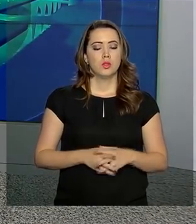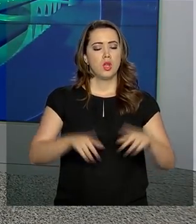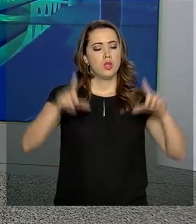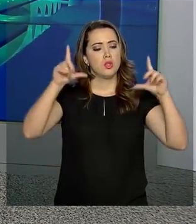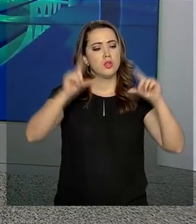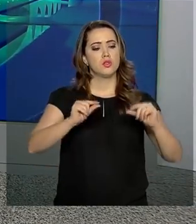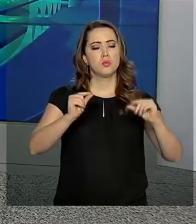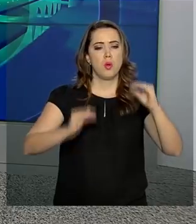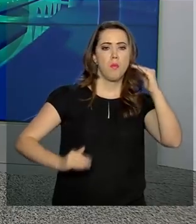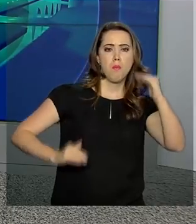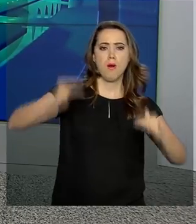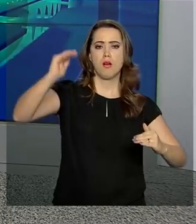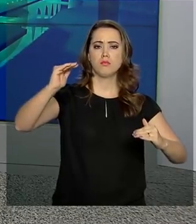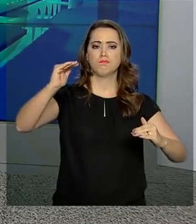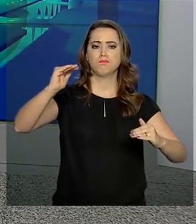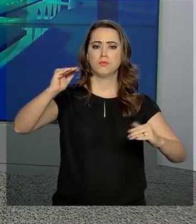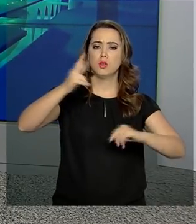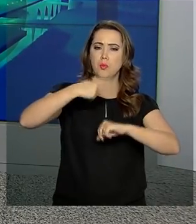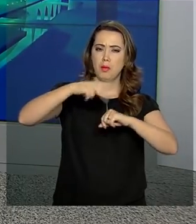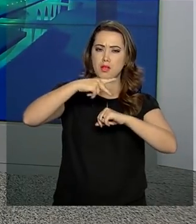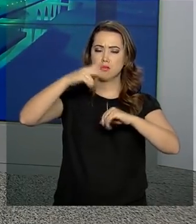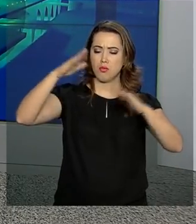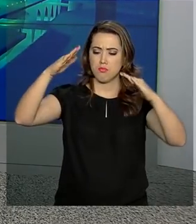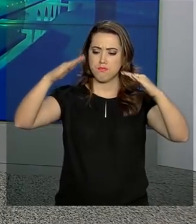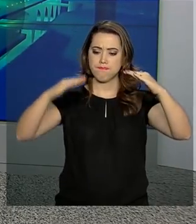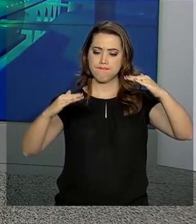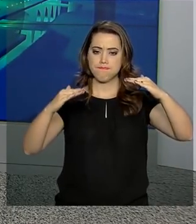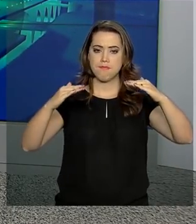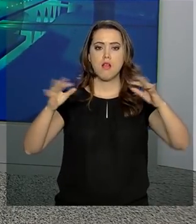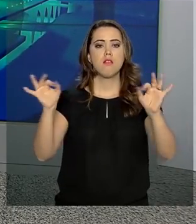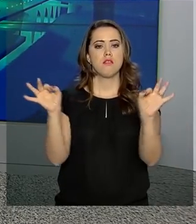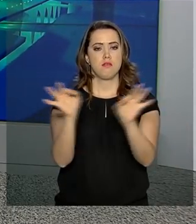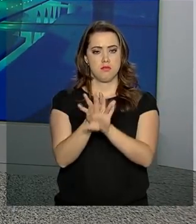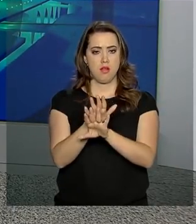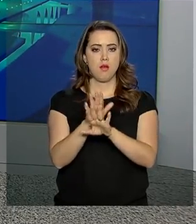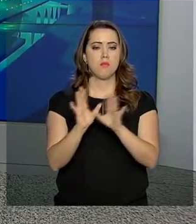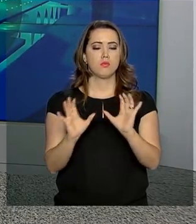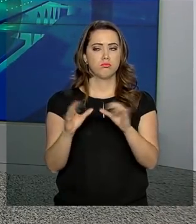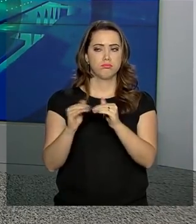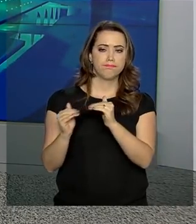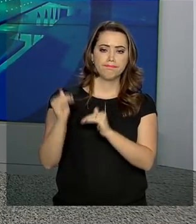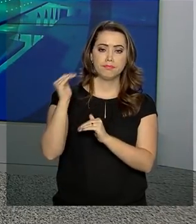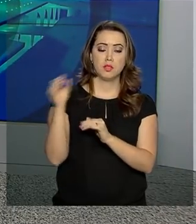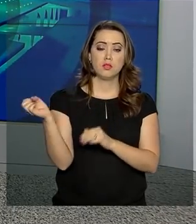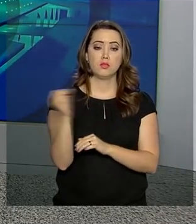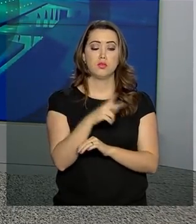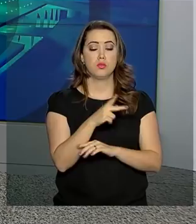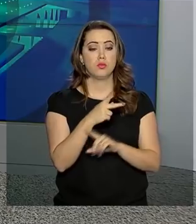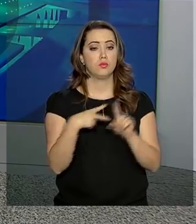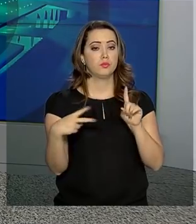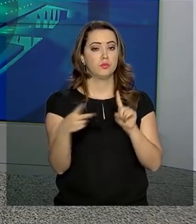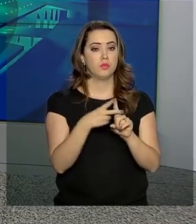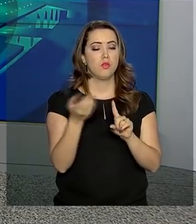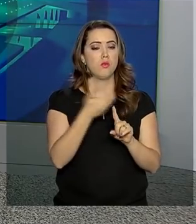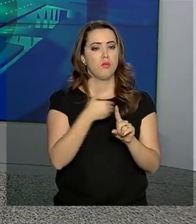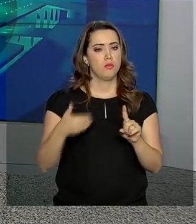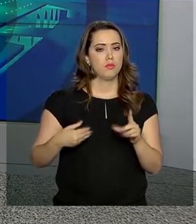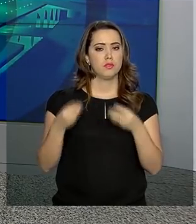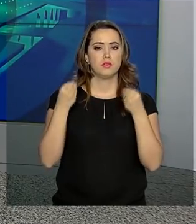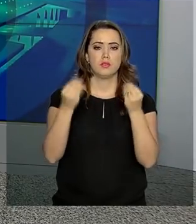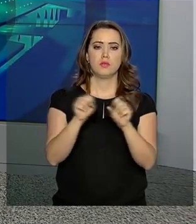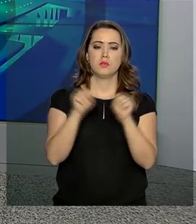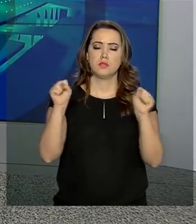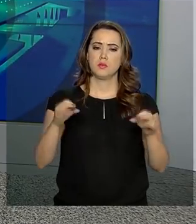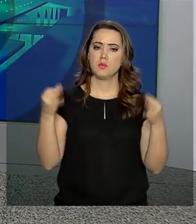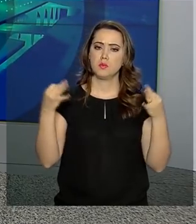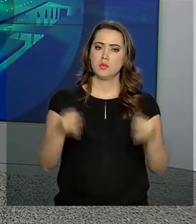Reduzir a desigualdade no país e acabar com os privilégios. Com a nova Previdência, o governo quer garantir um sistema mais